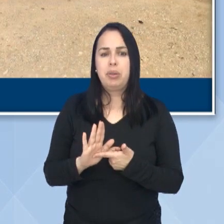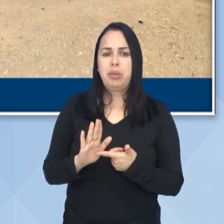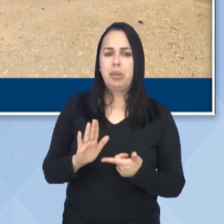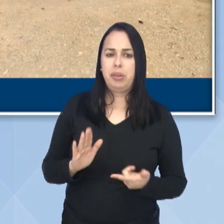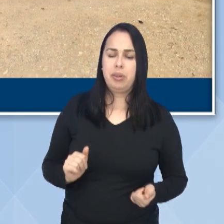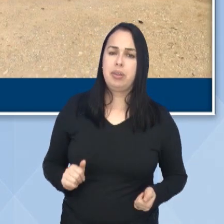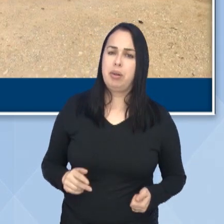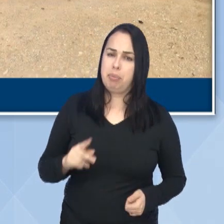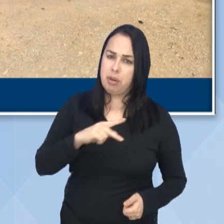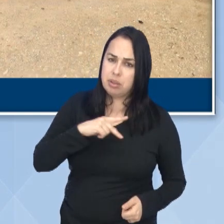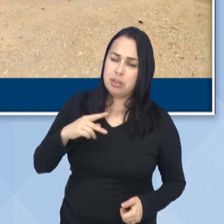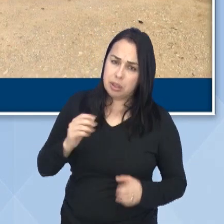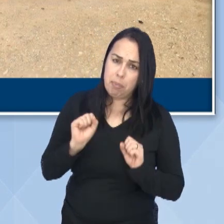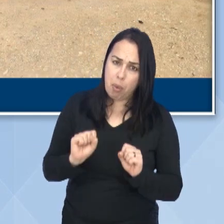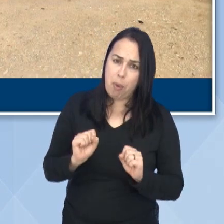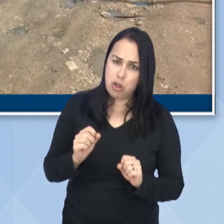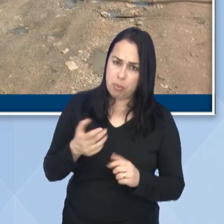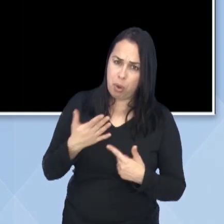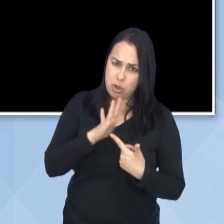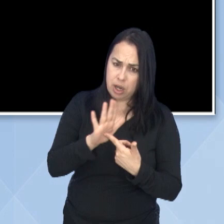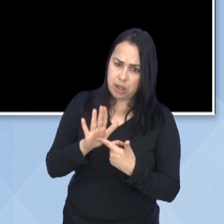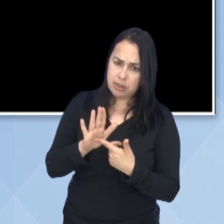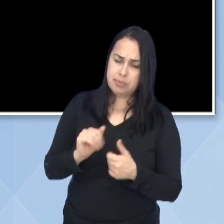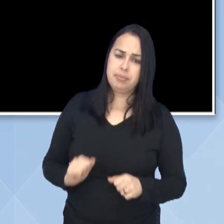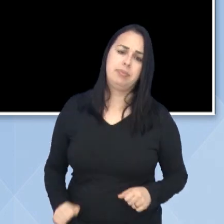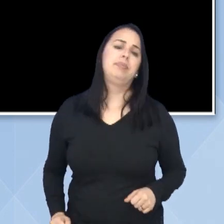o presidente, se me permite.